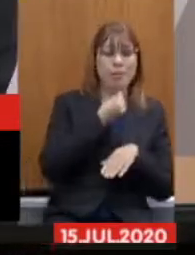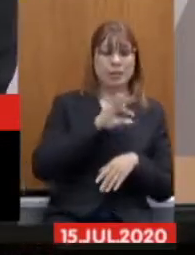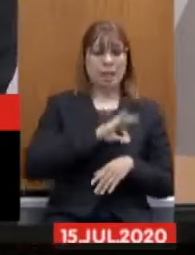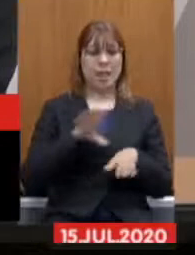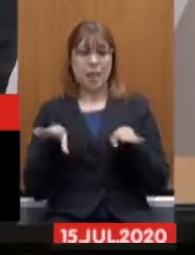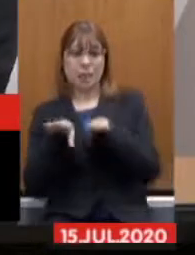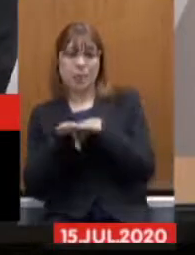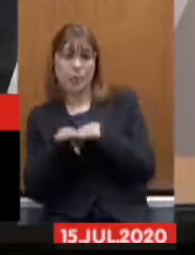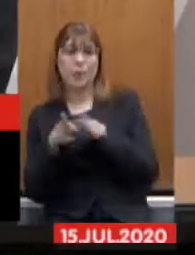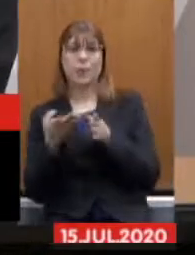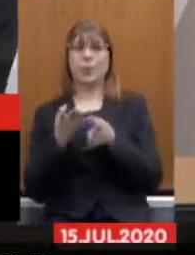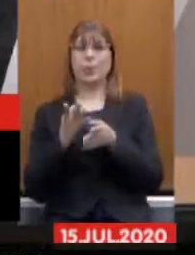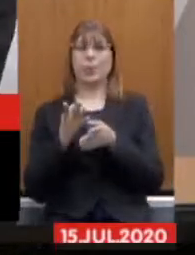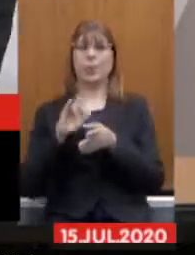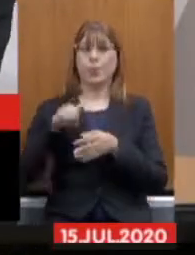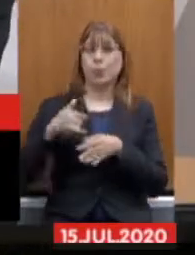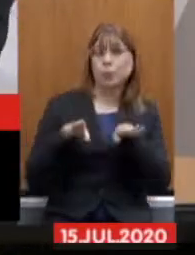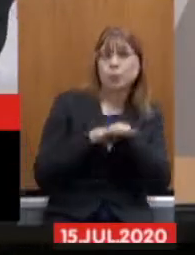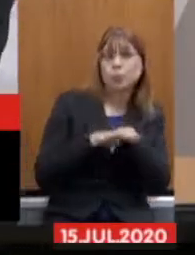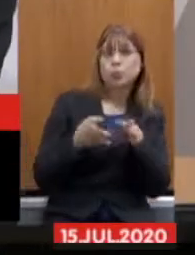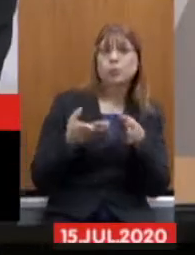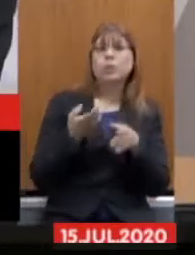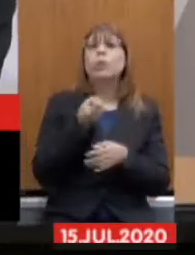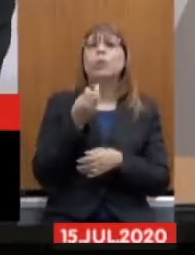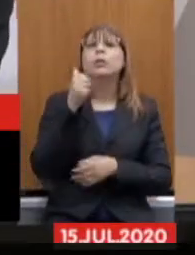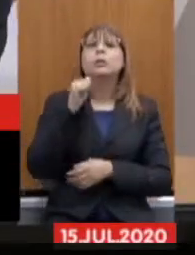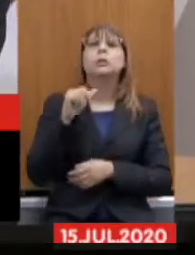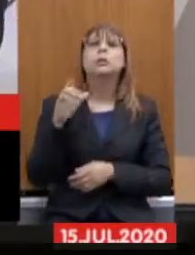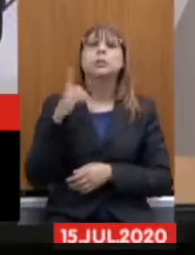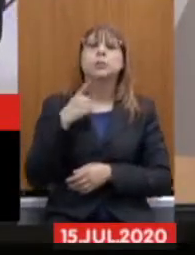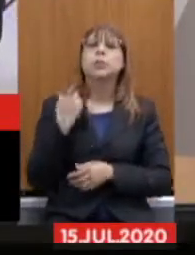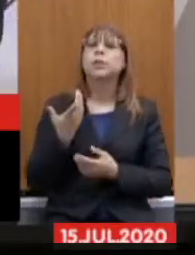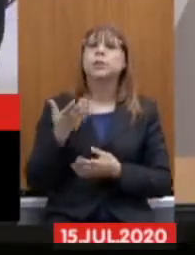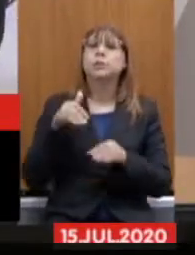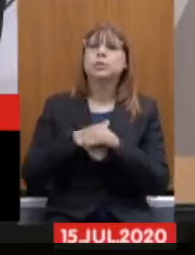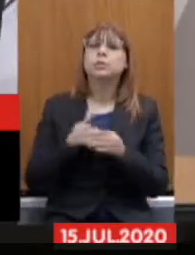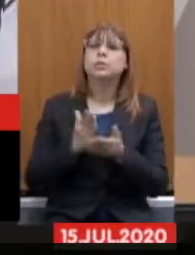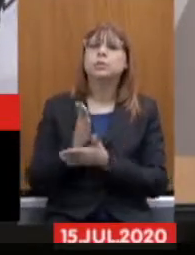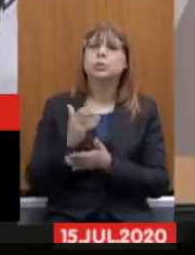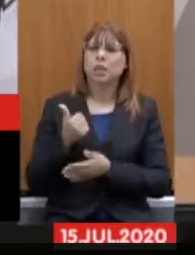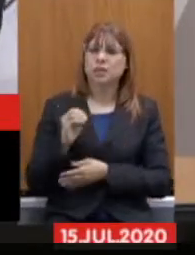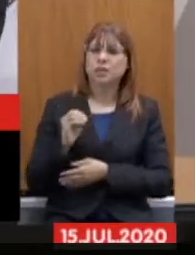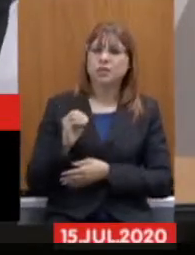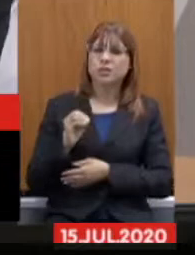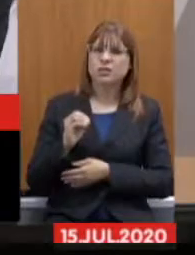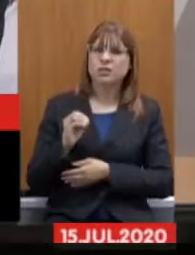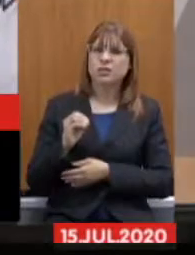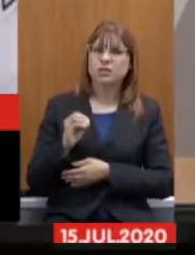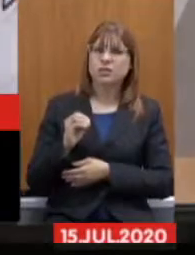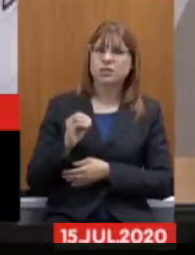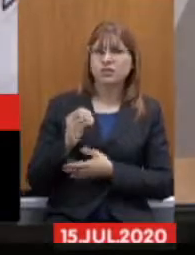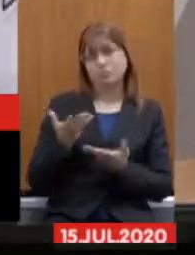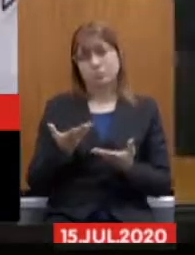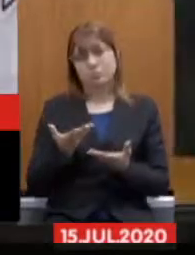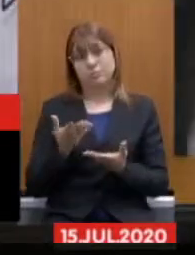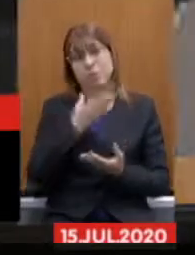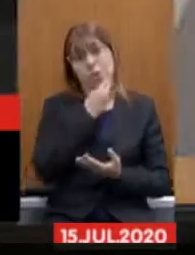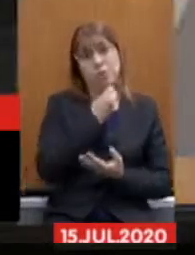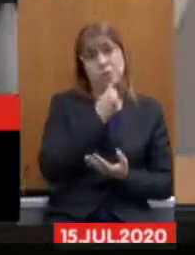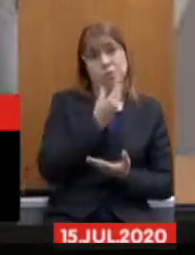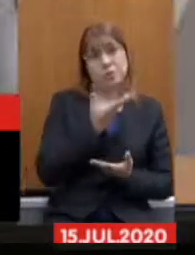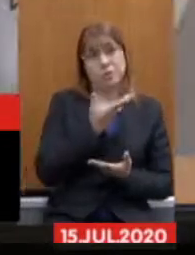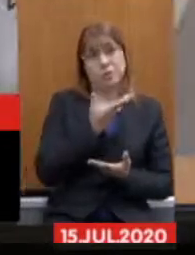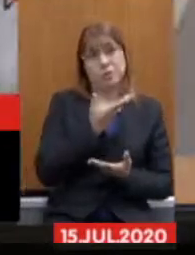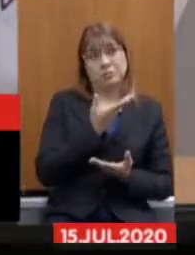salário me ative as mesmas oportunidades nós temos contas deputados aqui no centro eleitos na assembleia 77 então daí a gente já pode